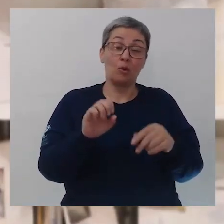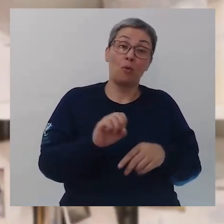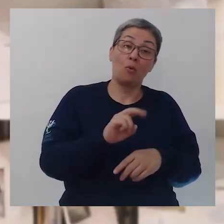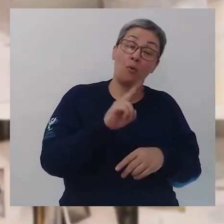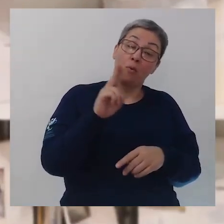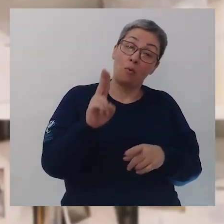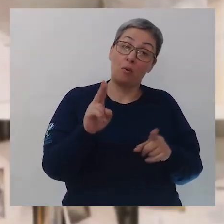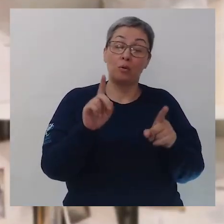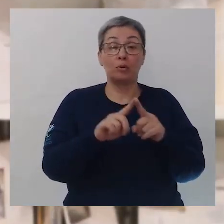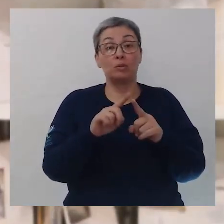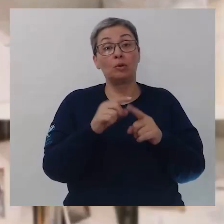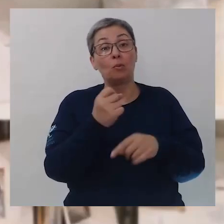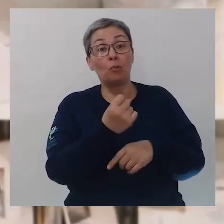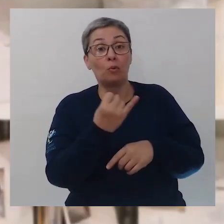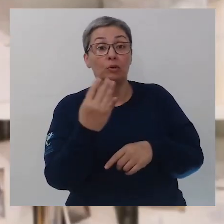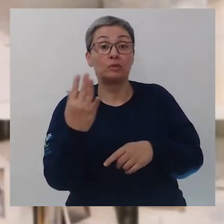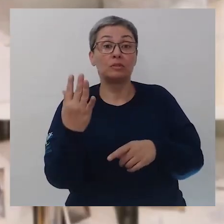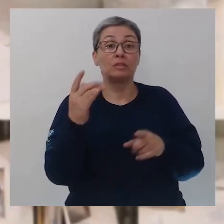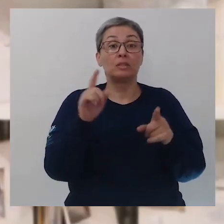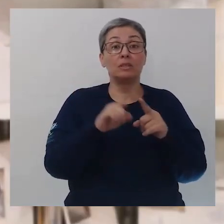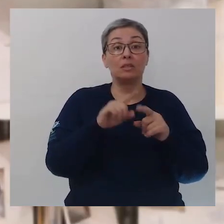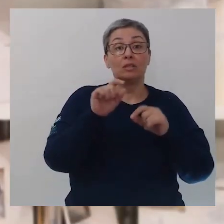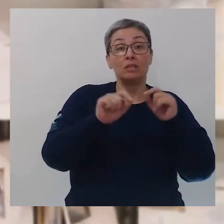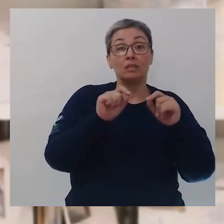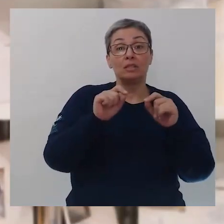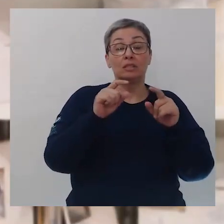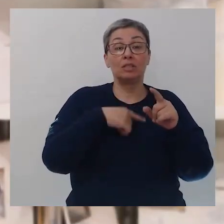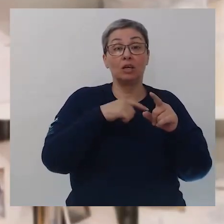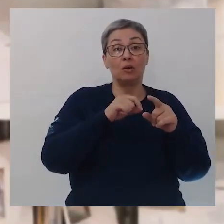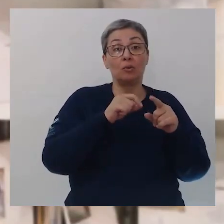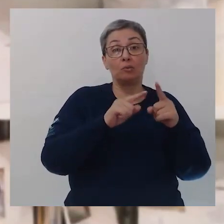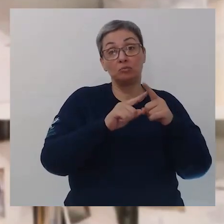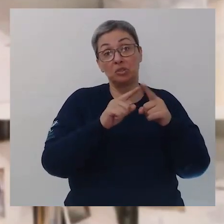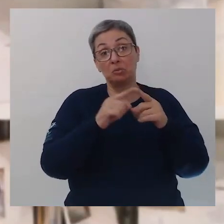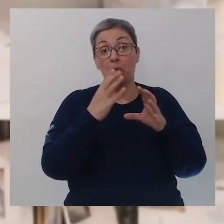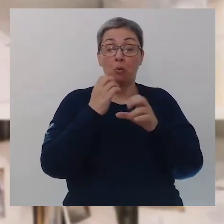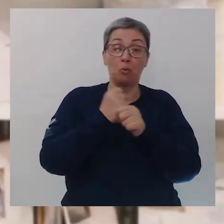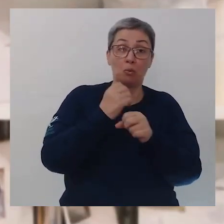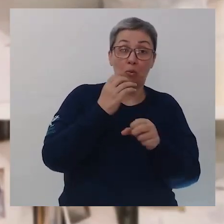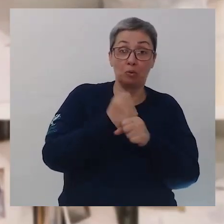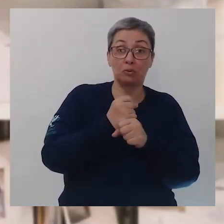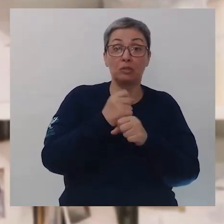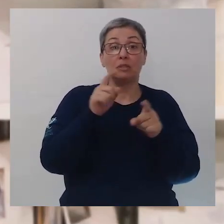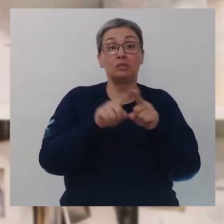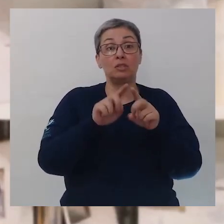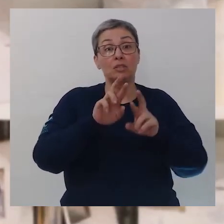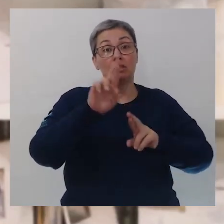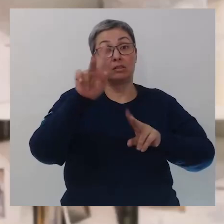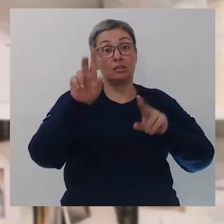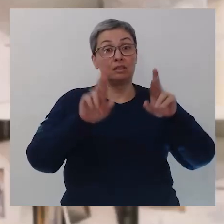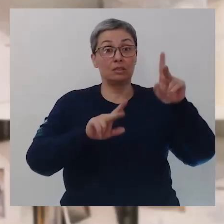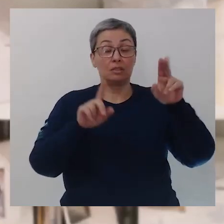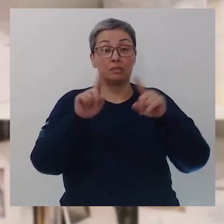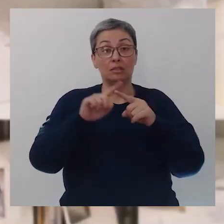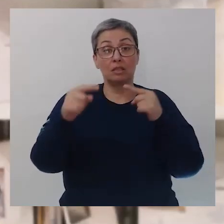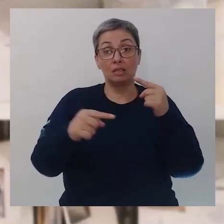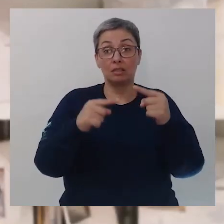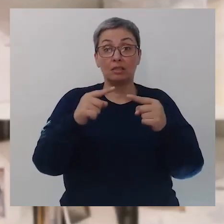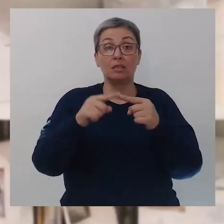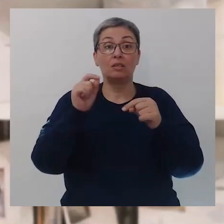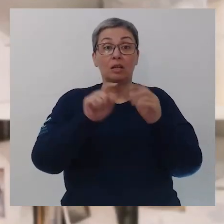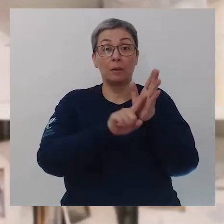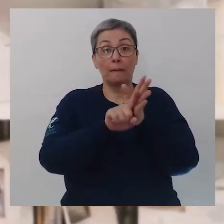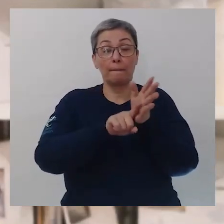Ou os quantitativos de itens ou dados diferentes relacionados